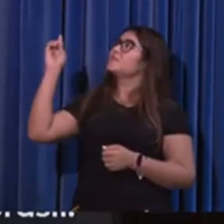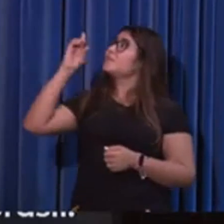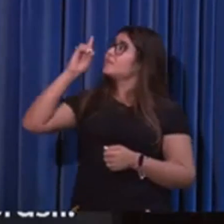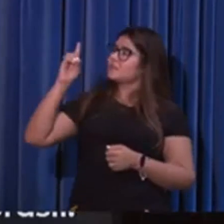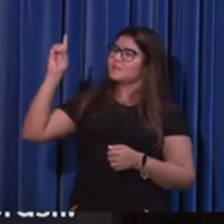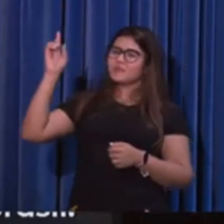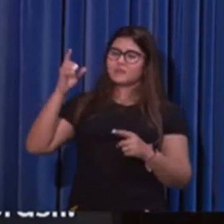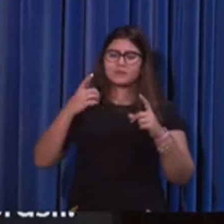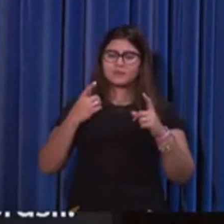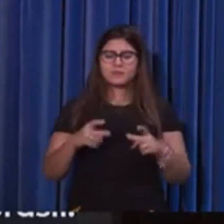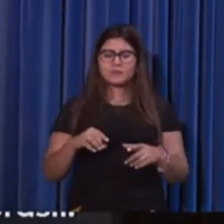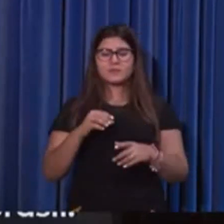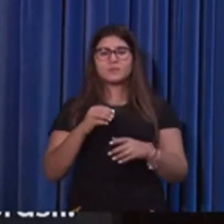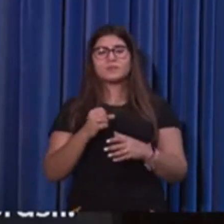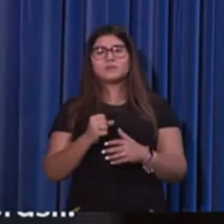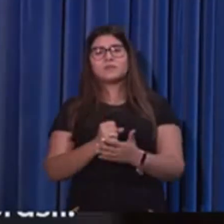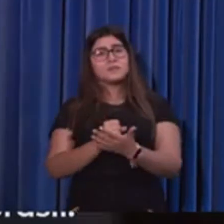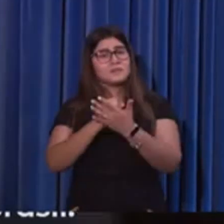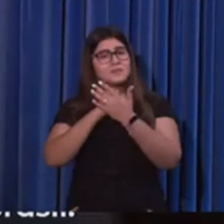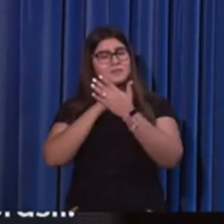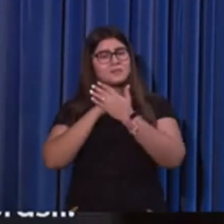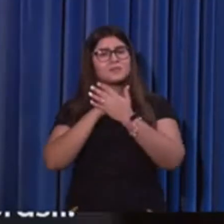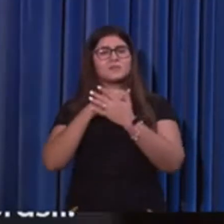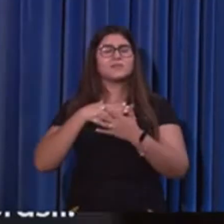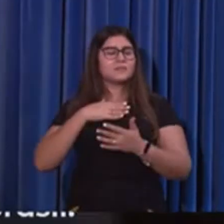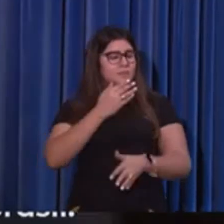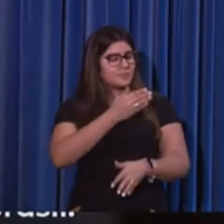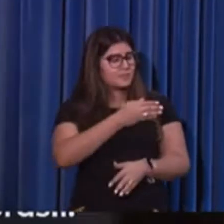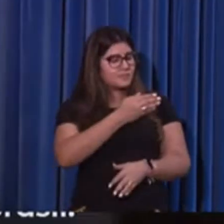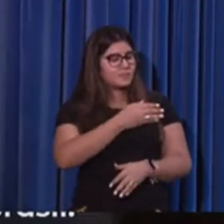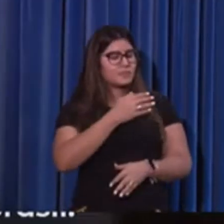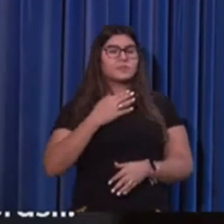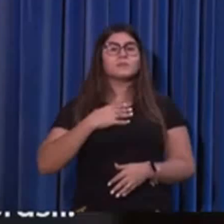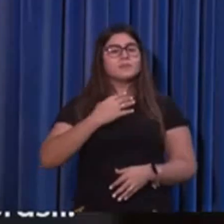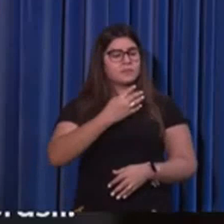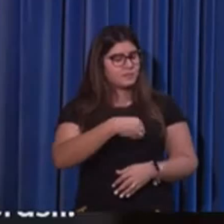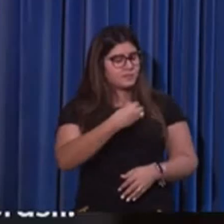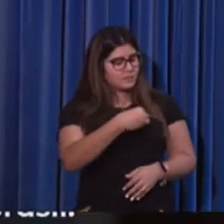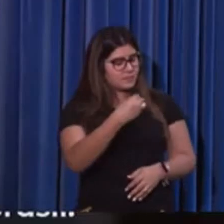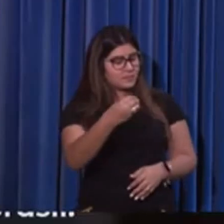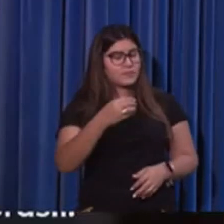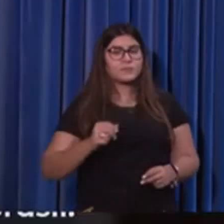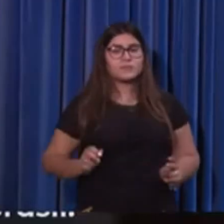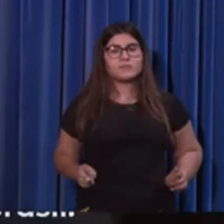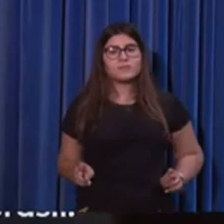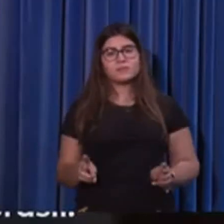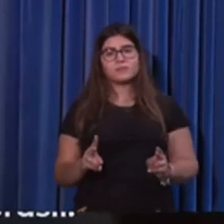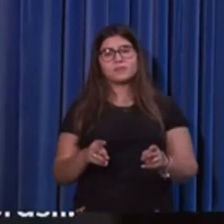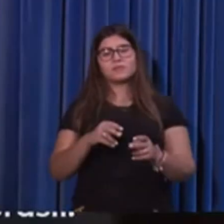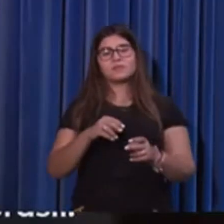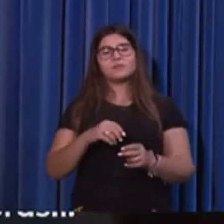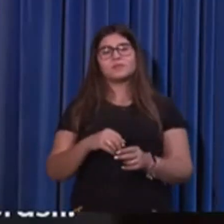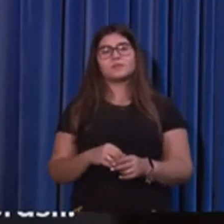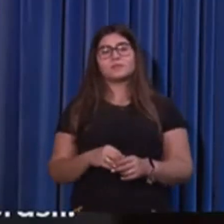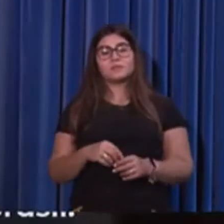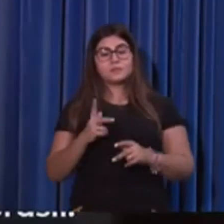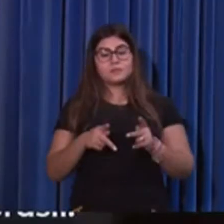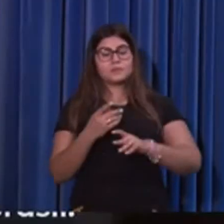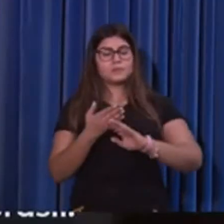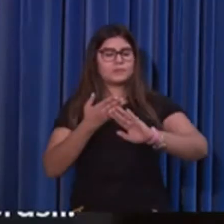meu coração e a minha herança para sempre. Os que se afastam de Ti, eis